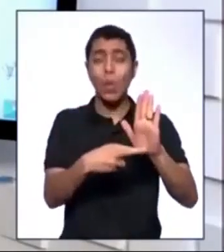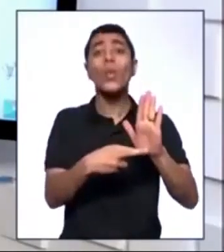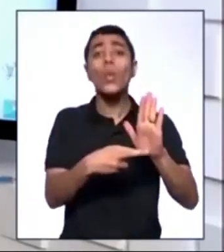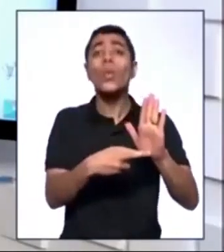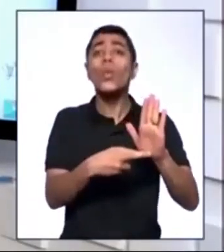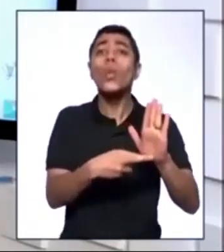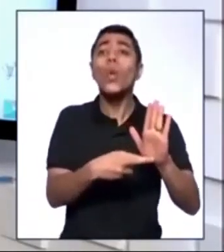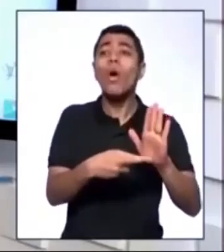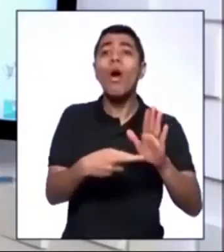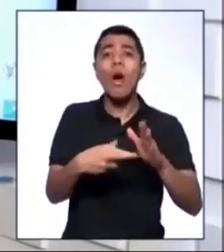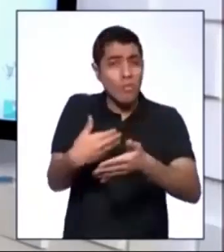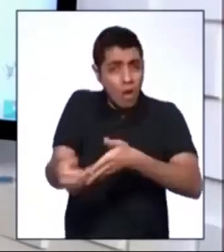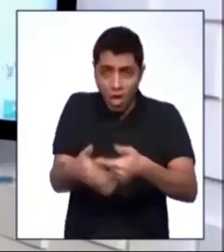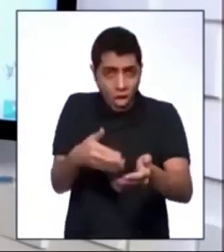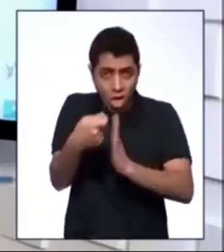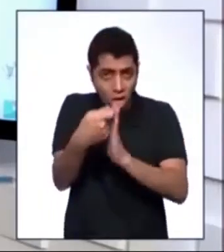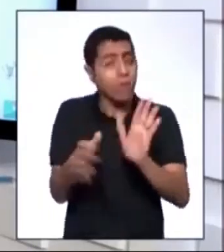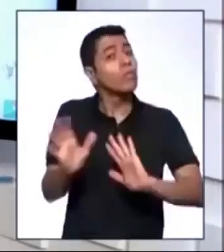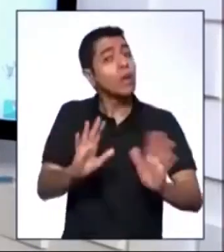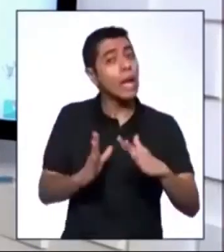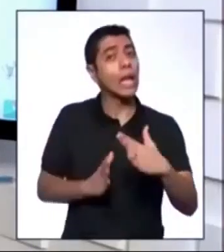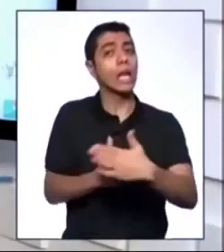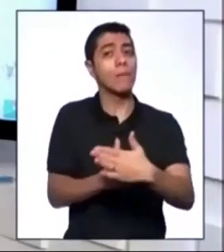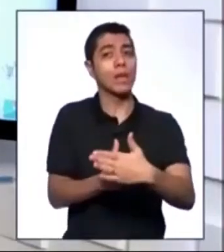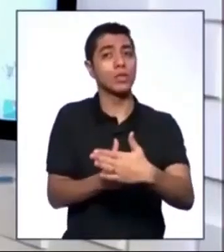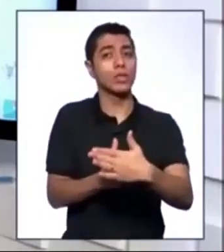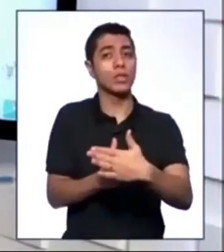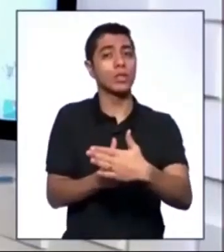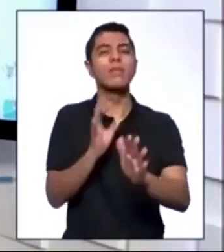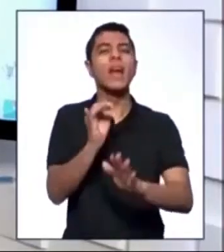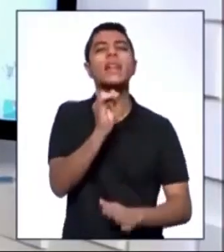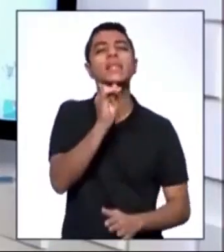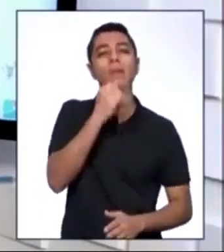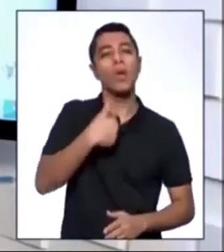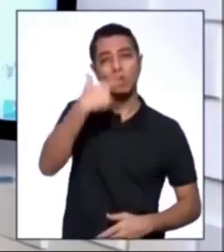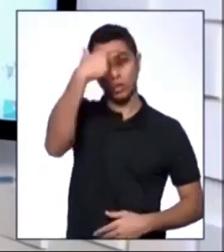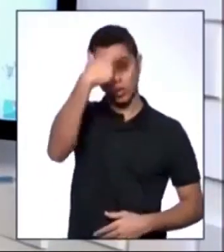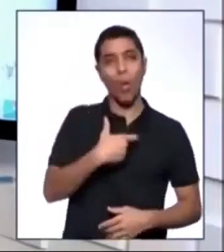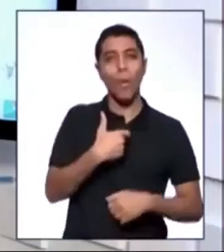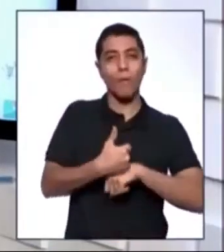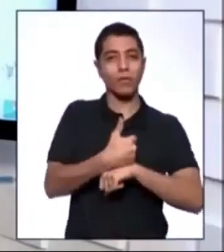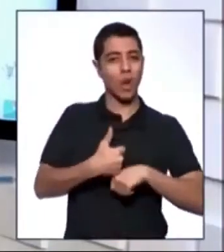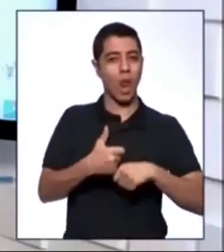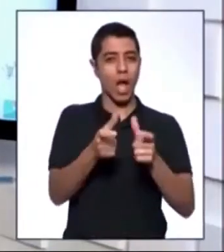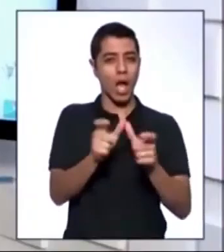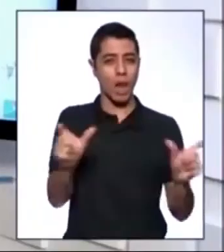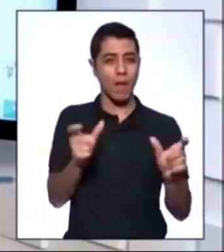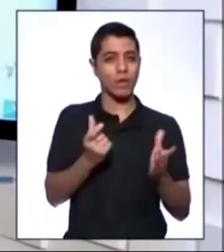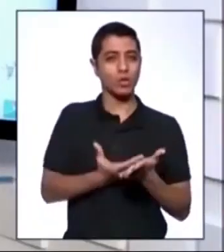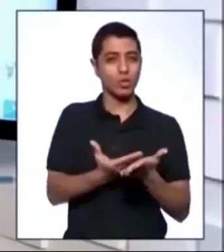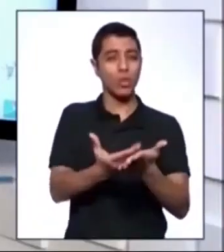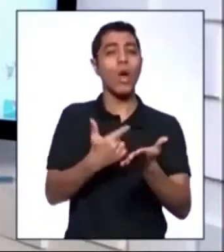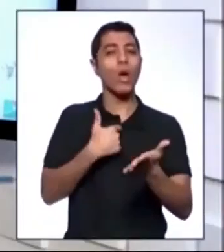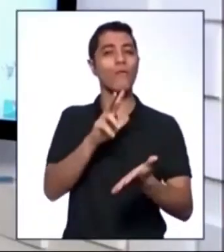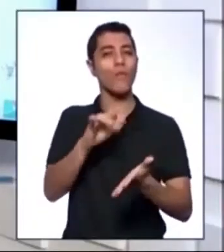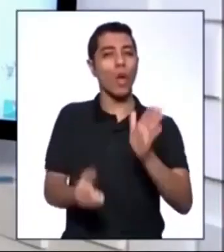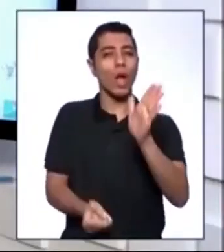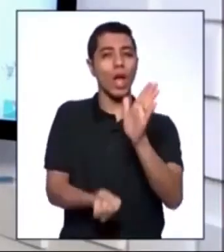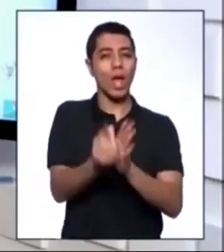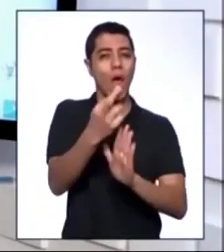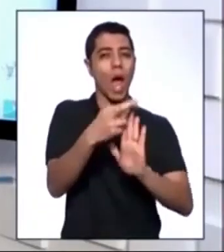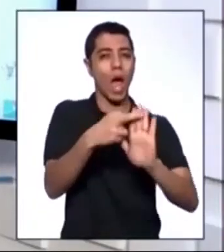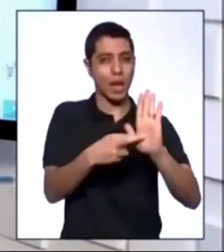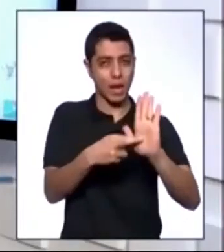olho para um texto, imagine que eu sou gramaticista, tá? Eu estou escrevendo uma regra. Eu olho para uma